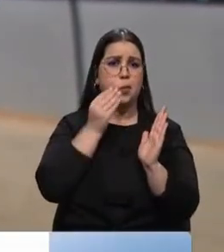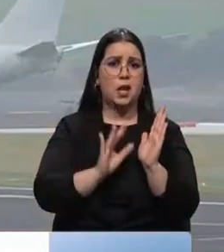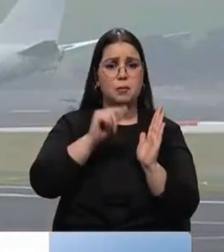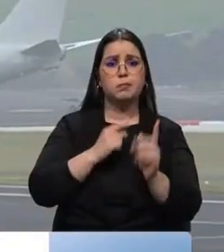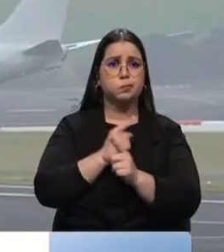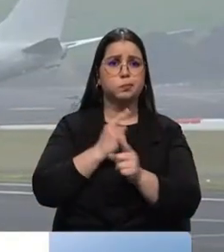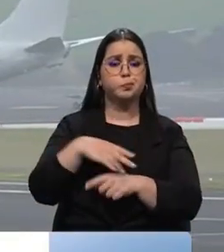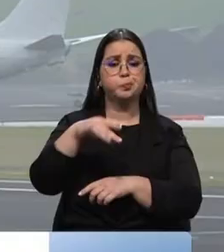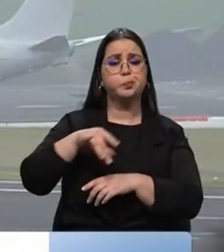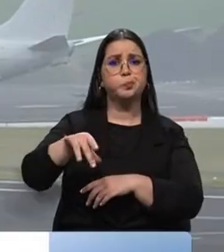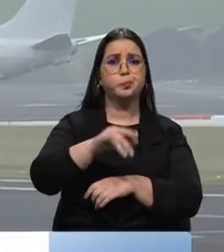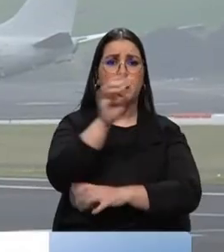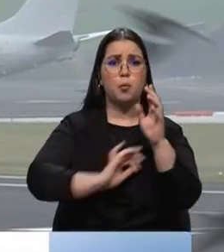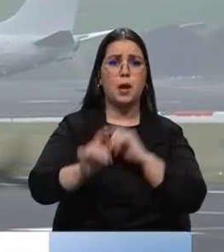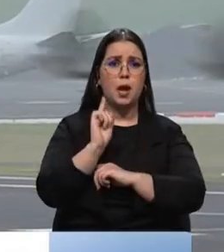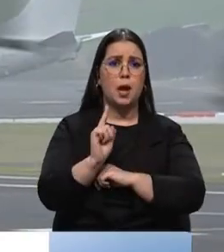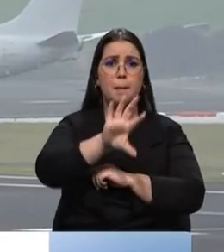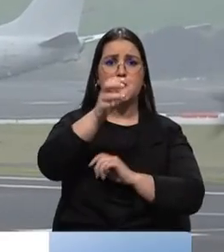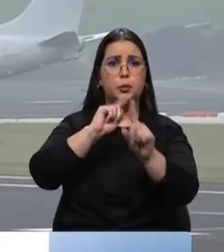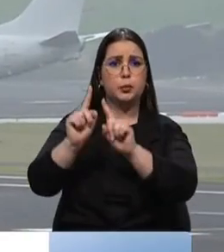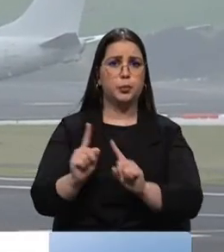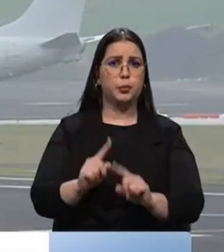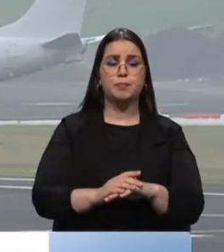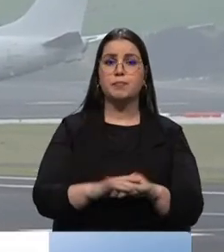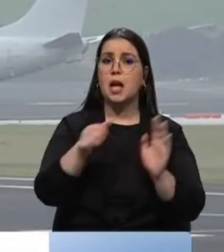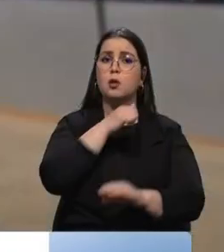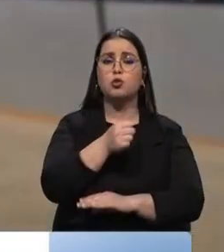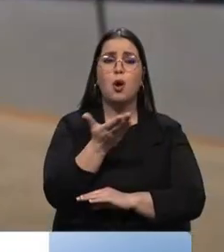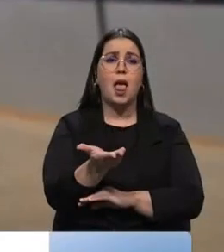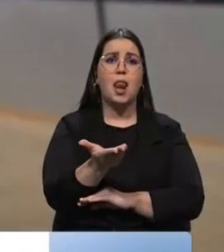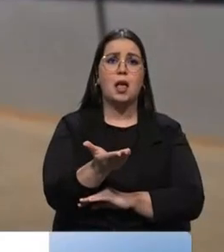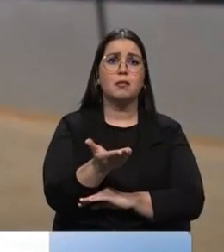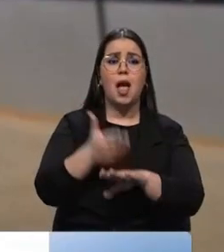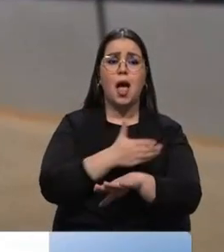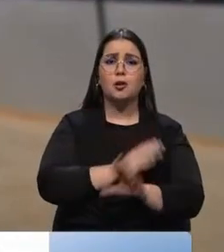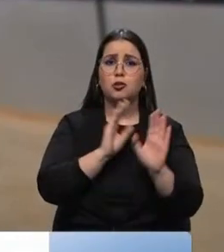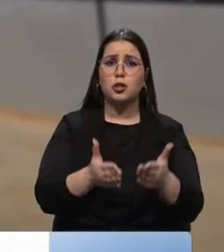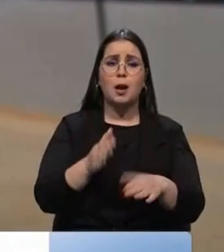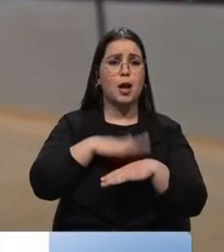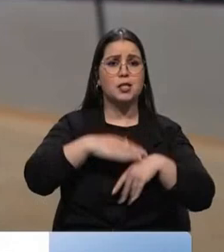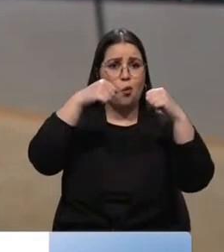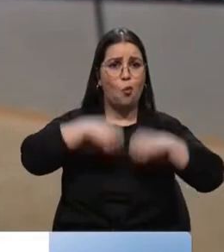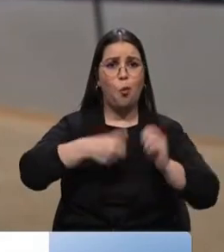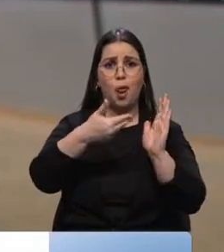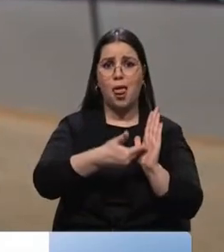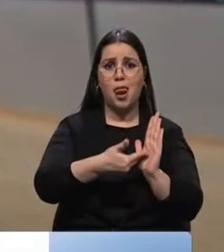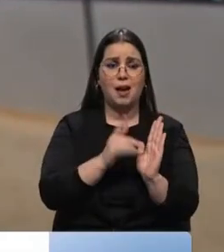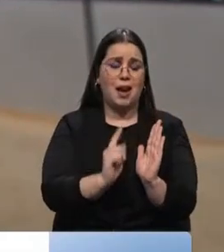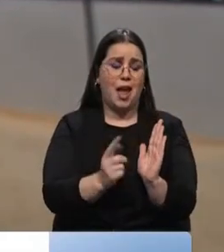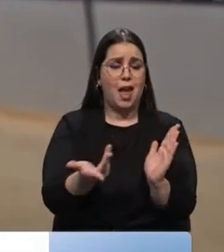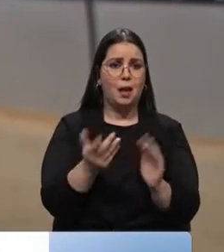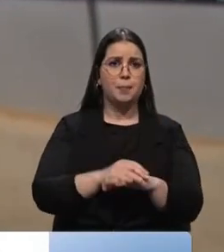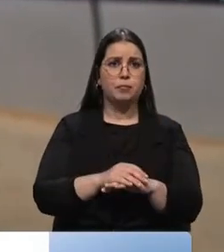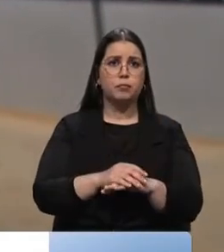com todas as bases europeias, dos mais variados países. A autorização está dada, é uma autorização prévia, faz parte de um tratado. Essa é que é a questão. Portanto, no